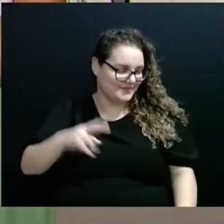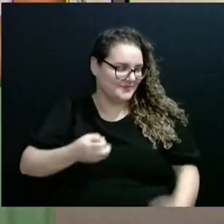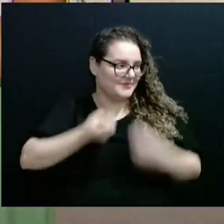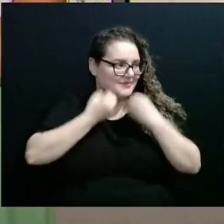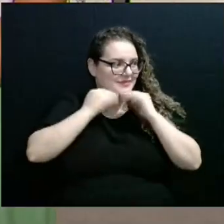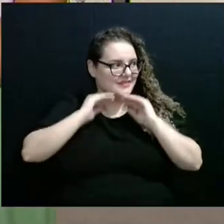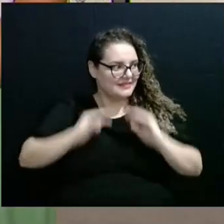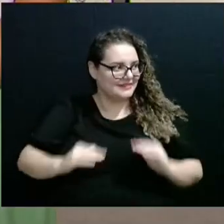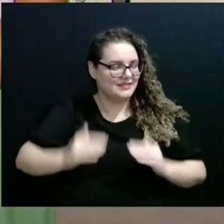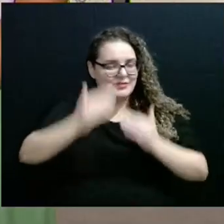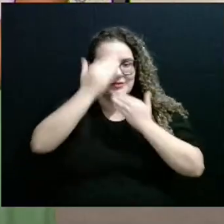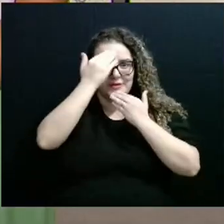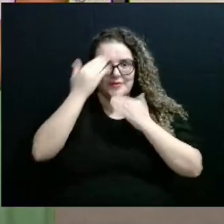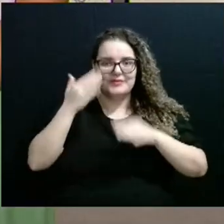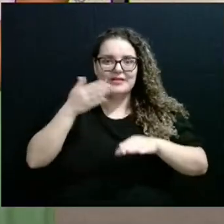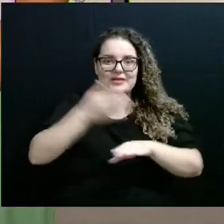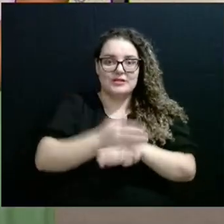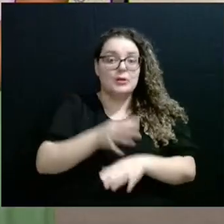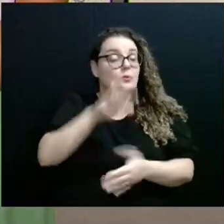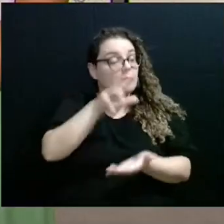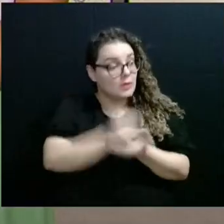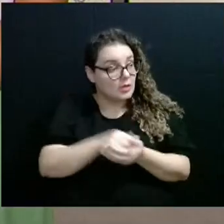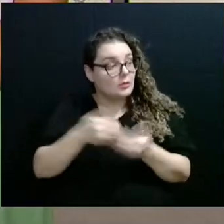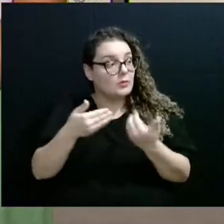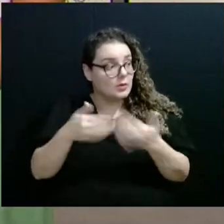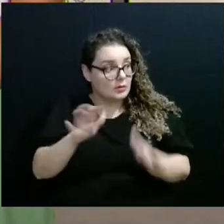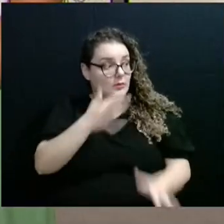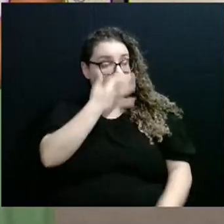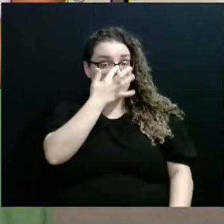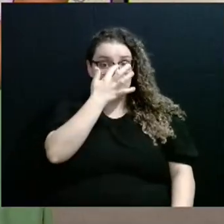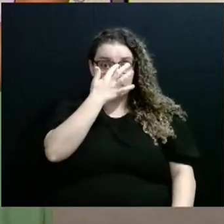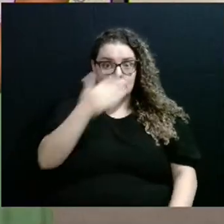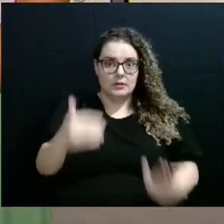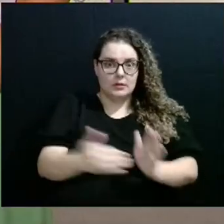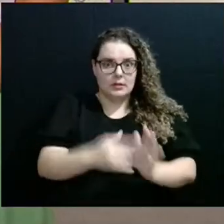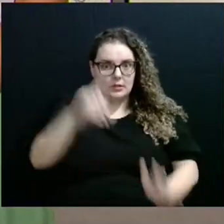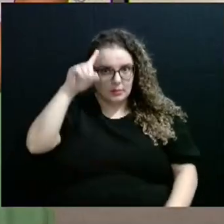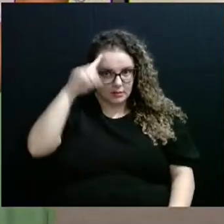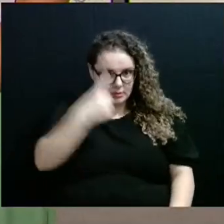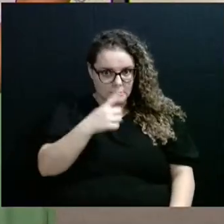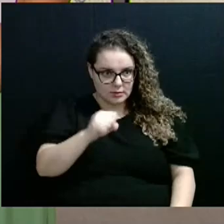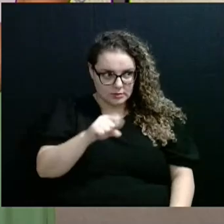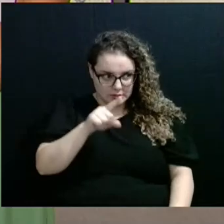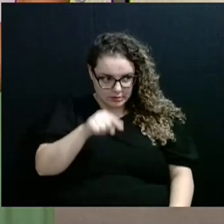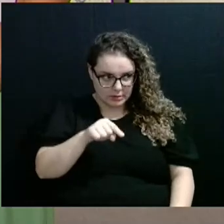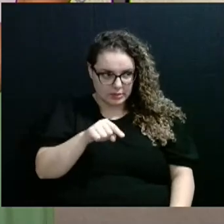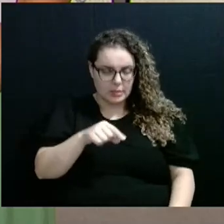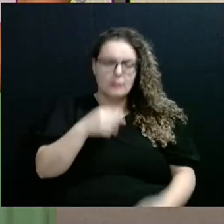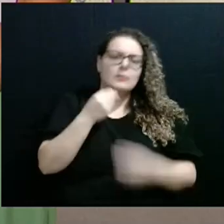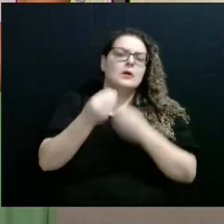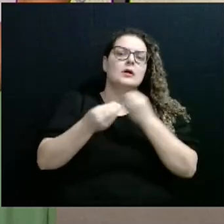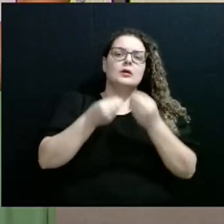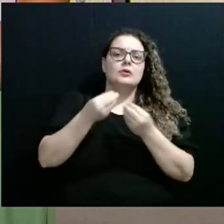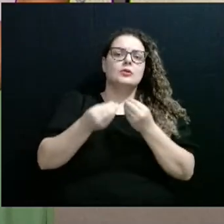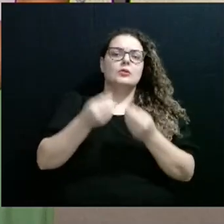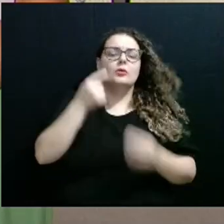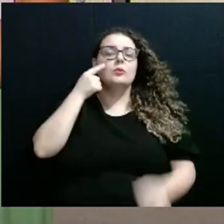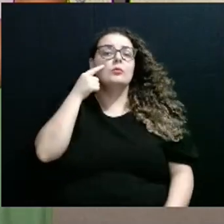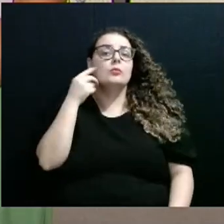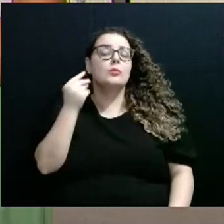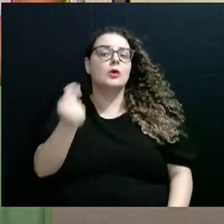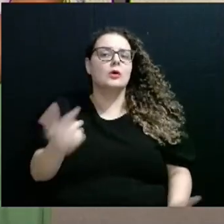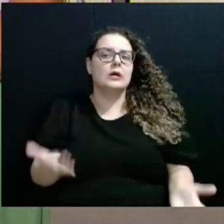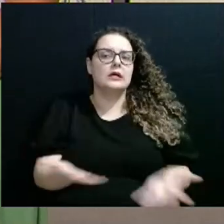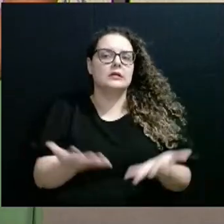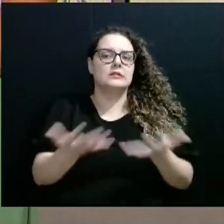participação. As inscrições estão abertas, vão até o dia 18, né? Mas como que surgiu essa iniciativa para essas